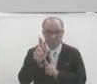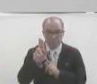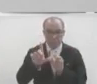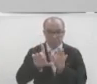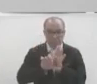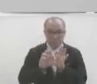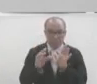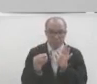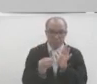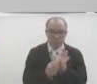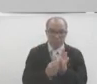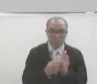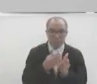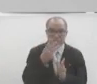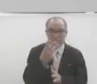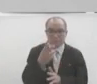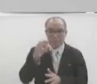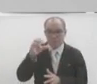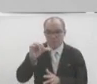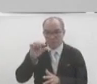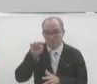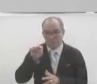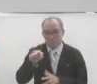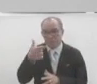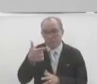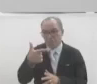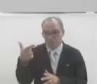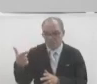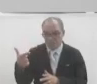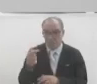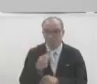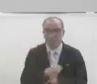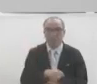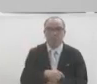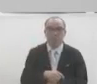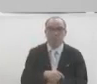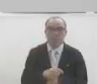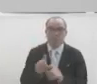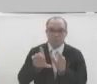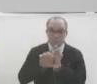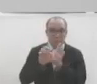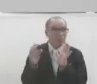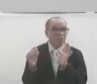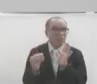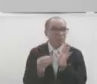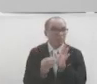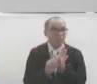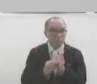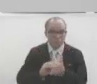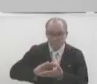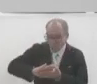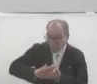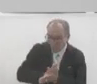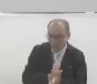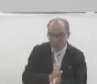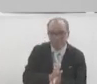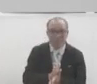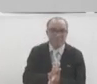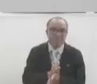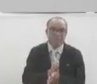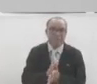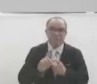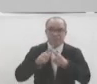emenda supressiva de número 3922 essa emenda suprime o